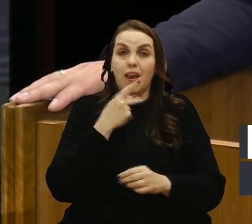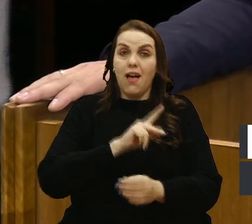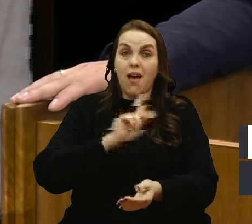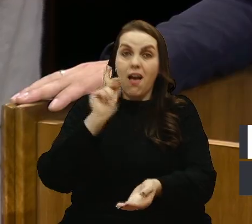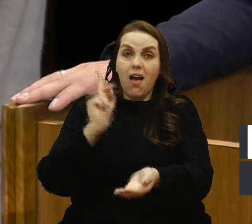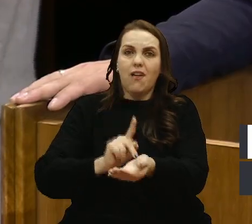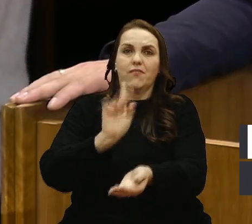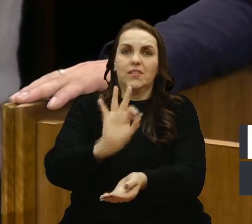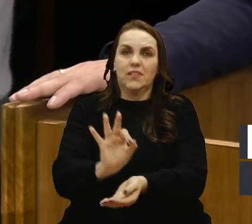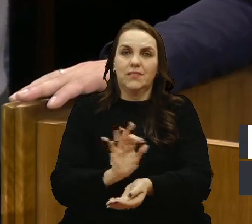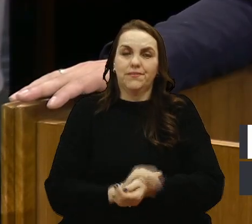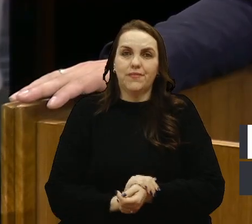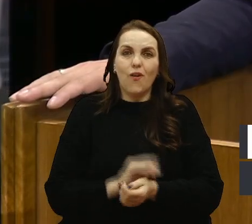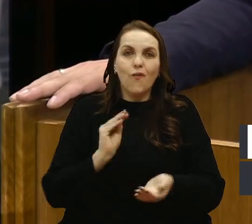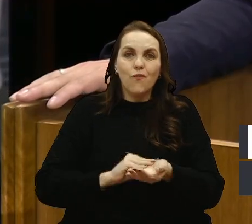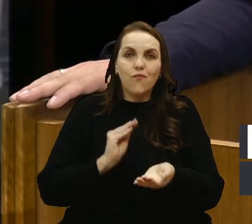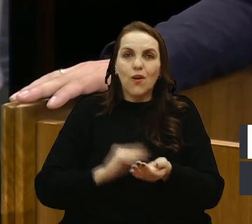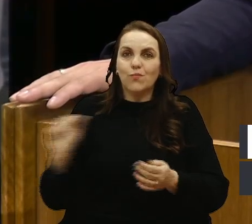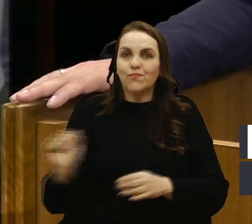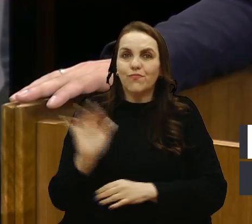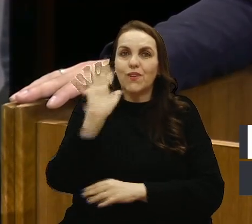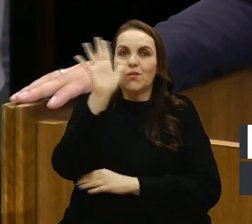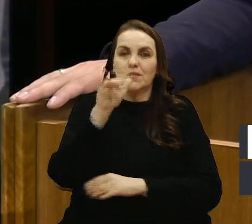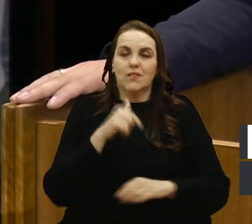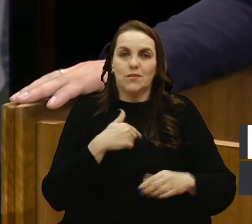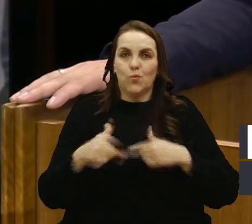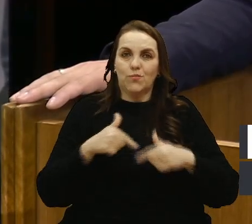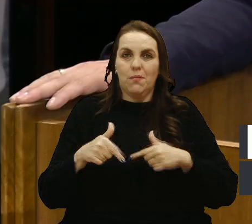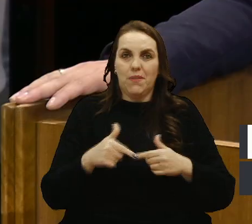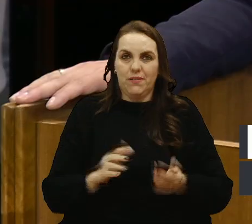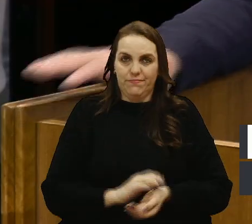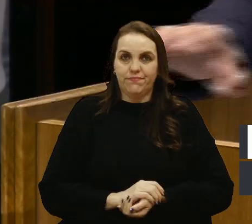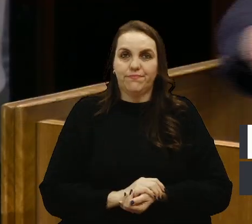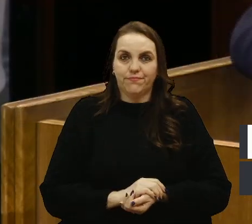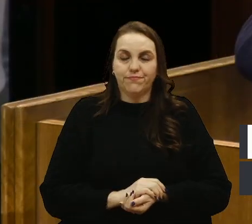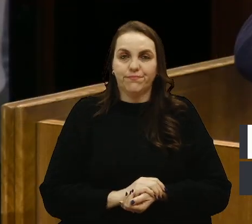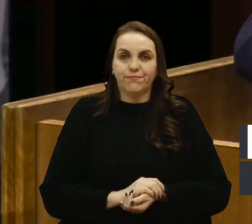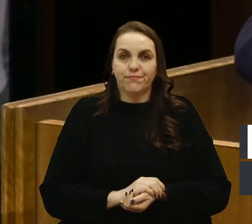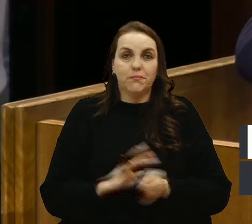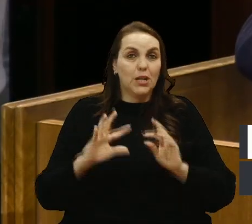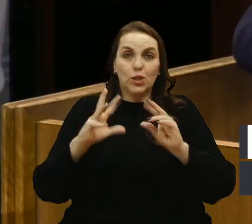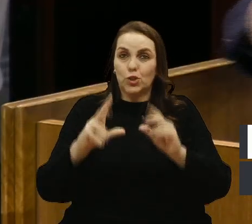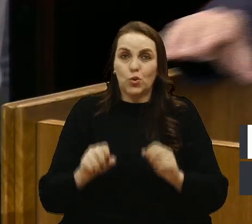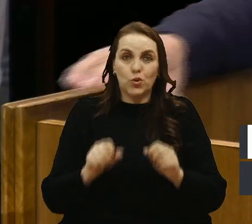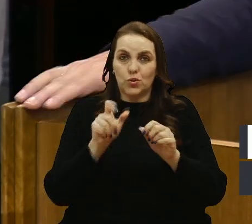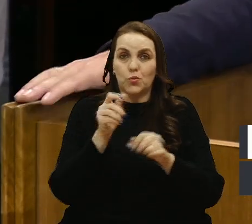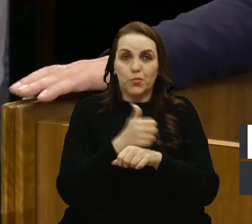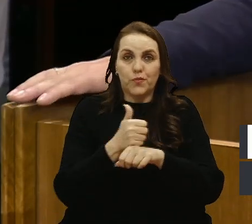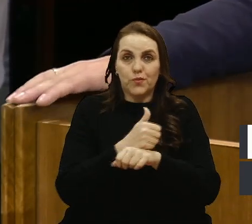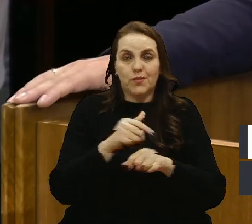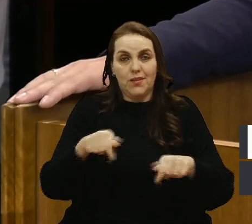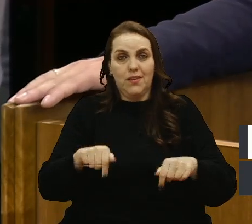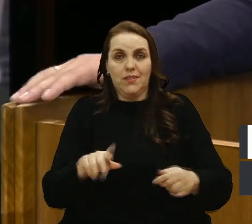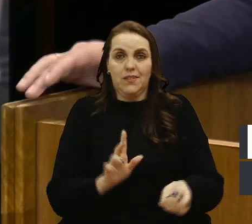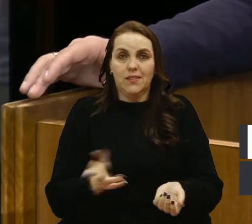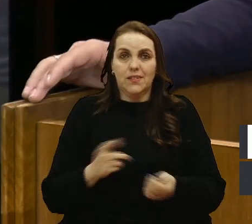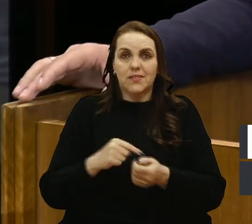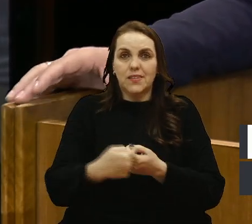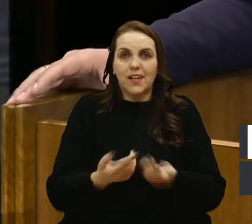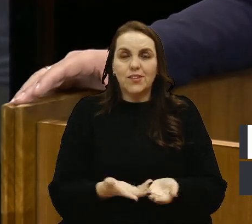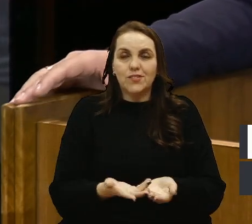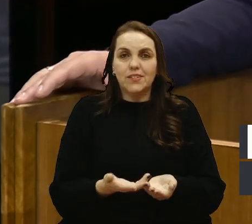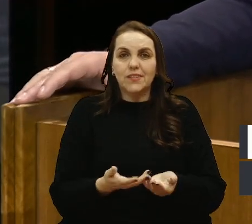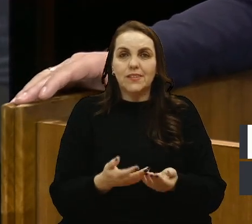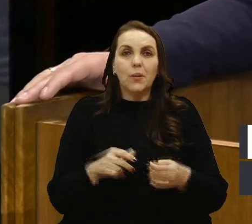verdade. Falta valorização da mão de obra para os trabalhadores da nossa cidade, do nosso país. Então, é preciso que a